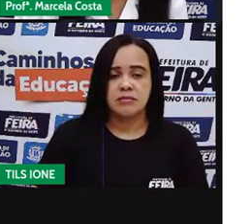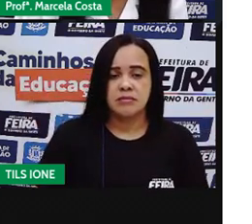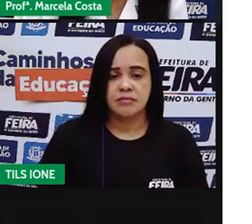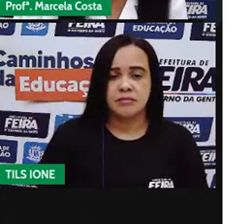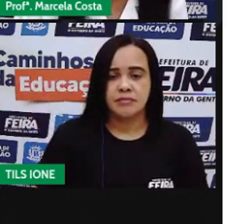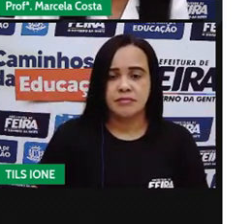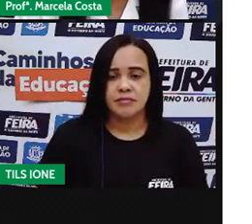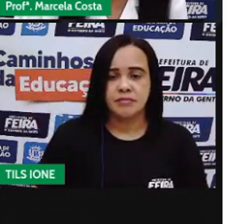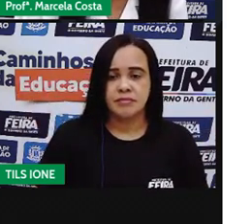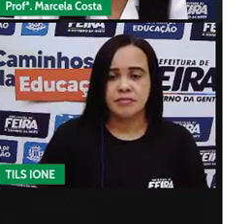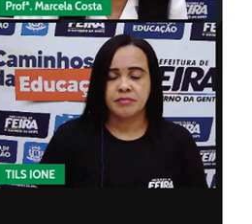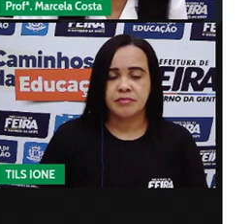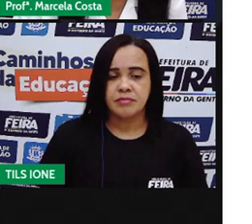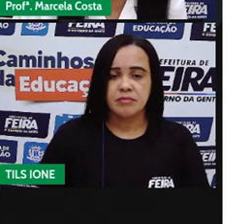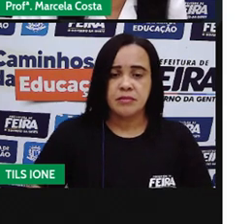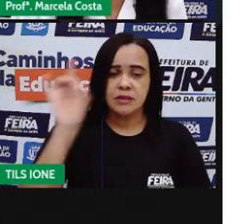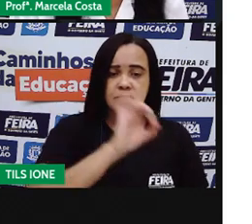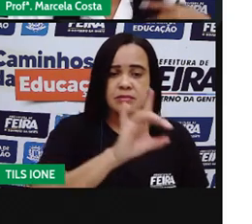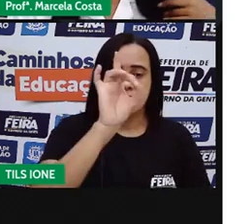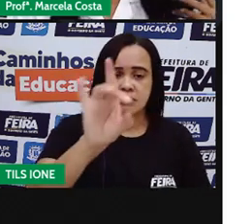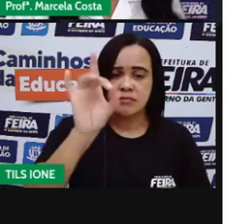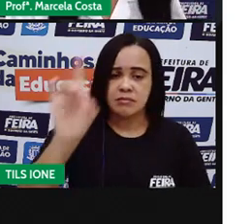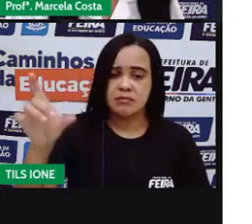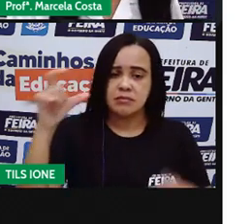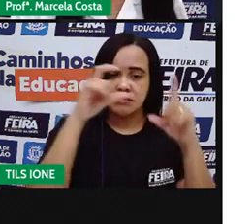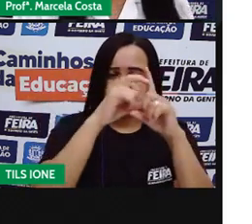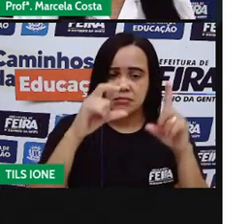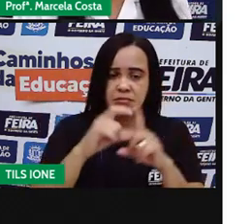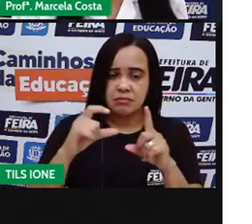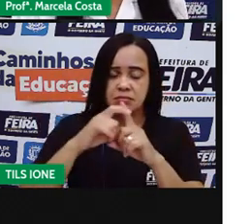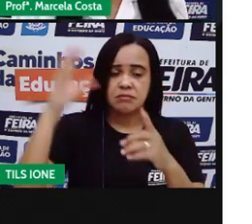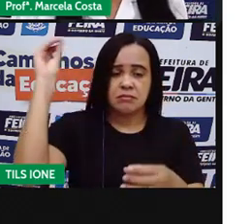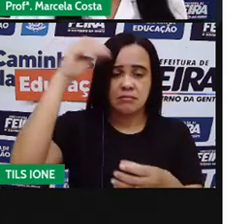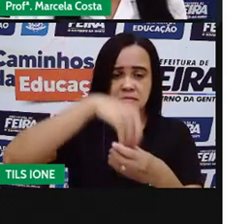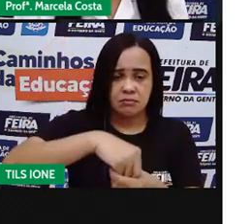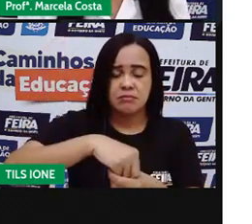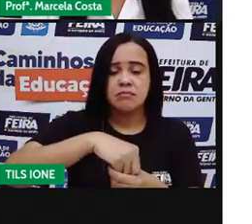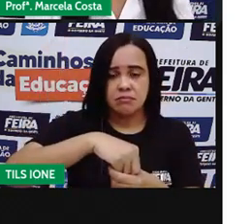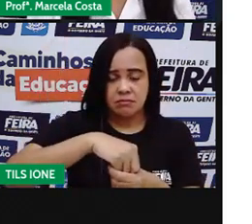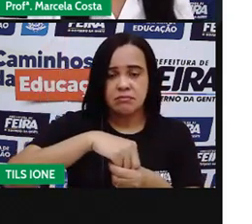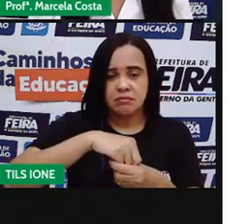observando cada palavra que compõe. E depois fazer um desenho para representar.